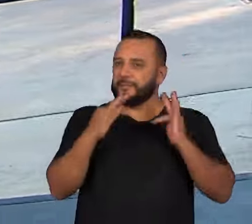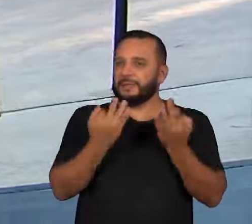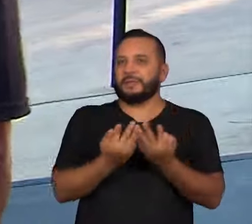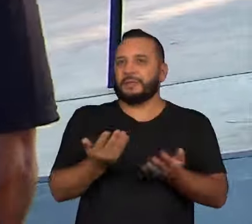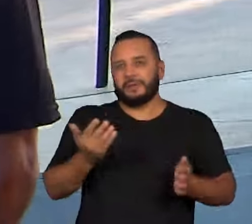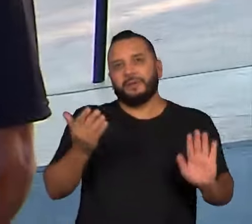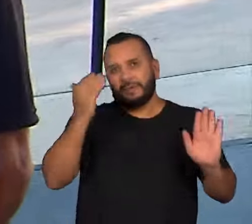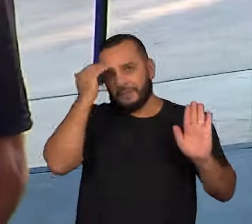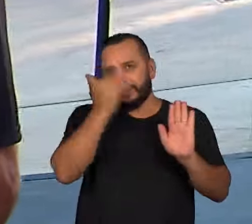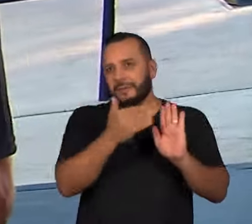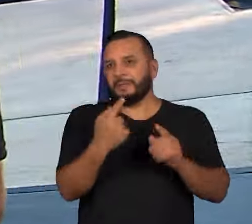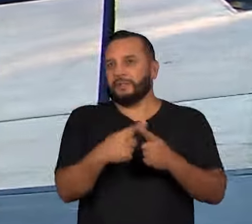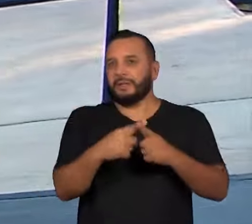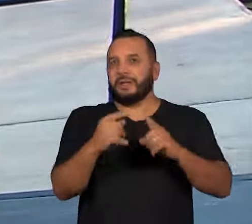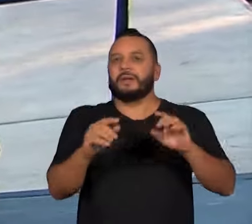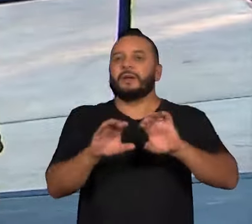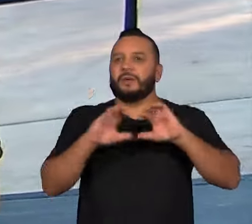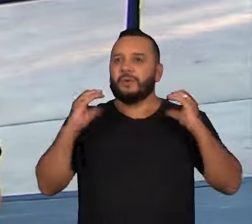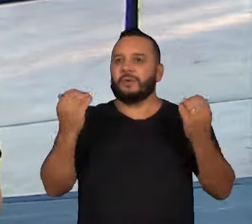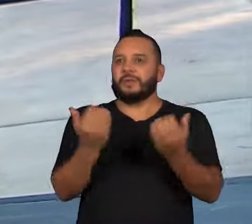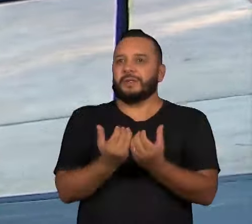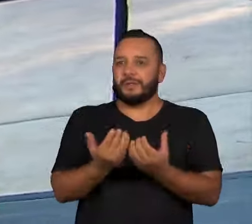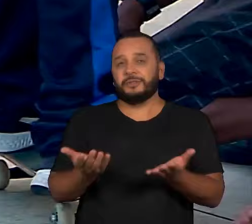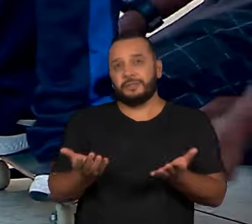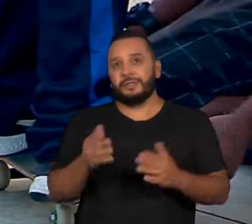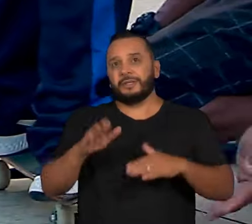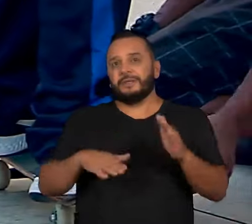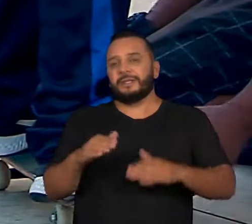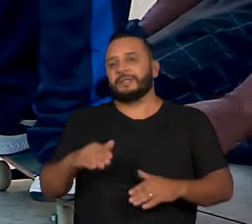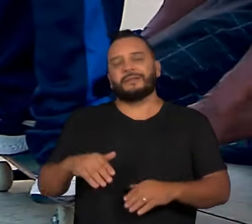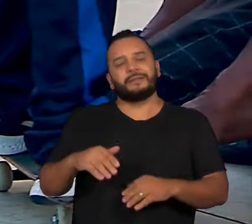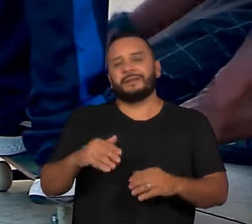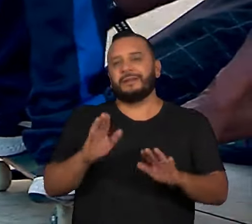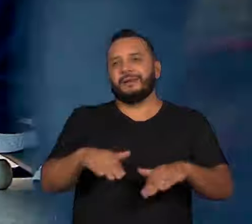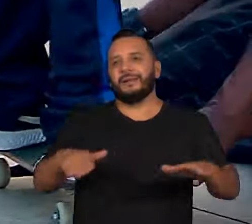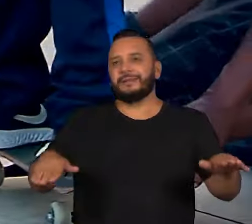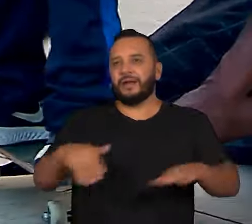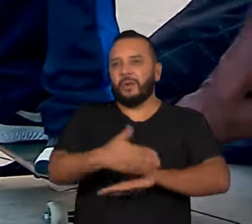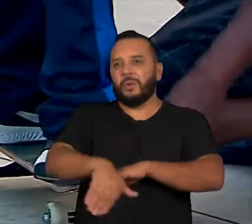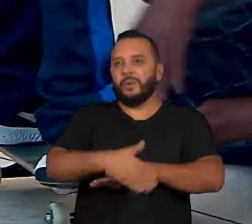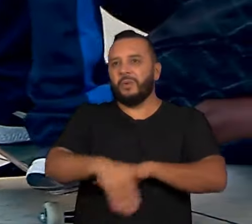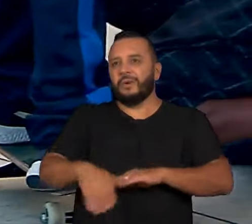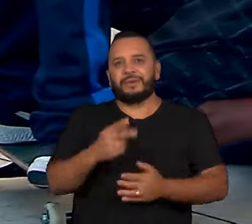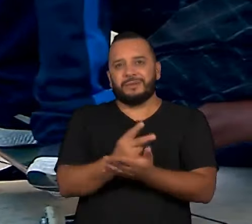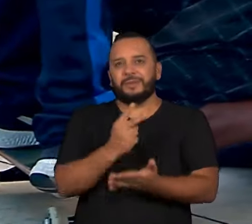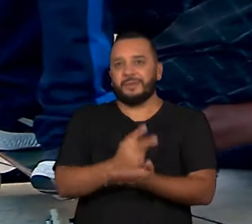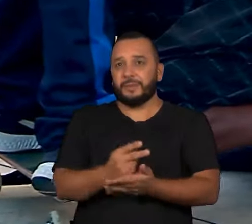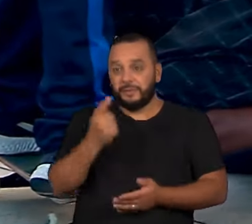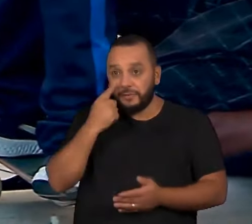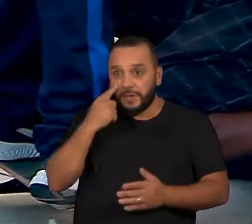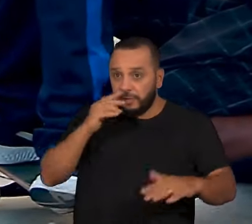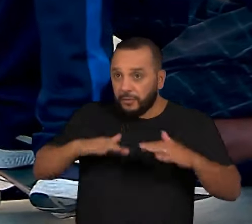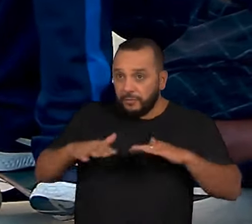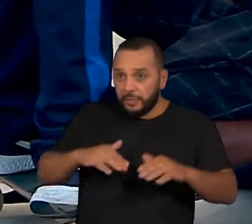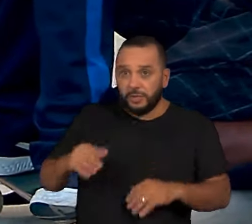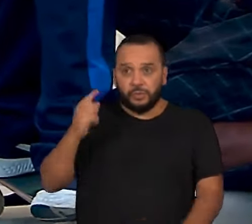é uma comunidade que às vezes a criança ela tá dispersa na rua. Olha o movimento, olha lá, de novo, 3 vezes, ó.